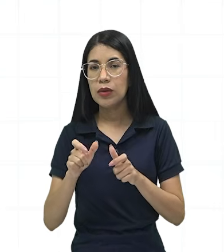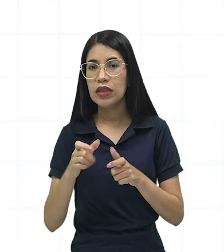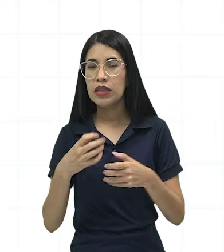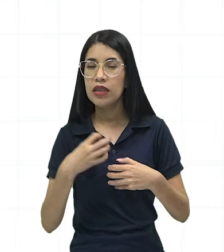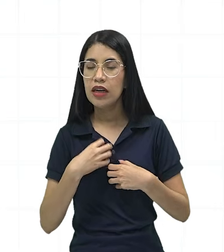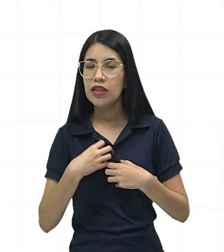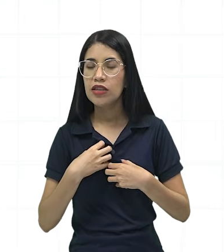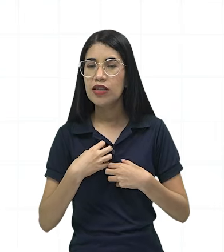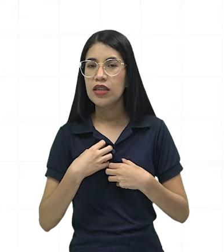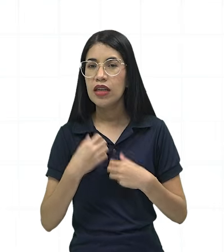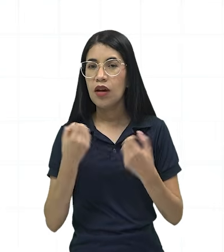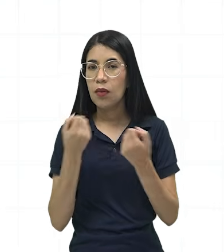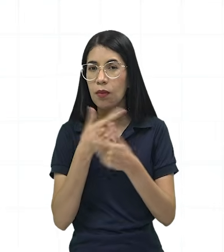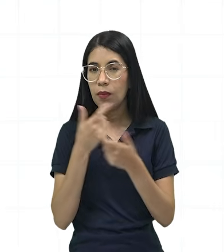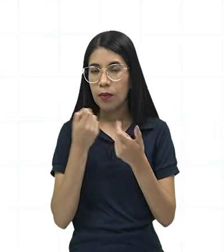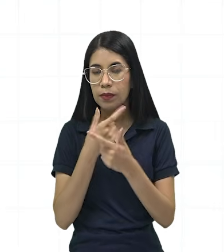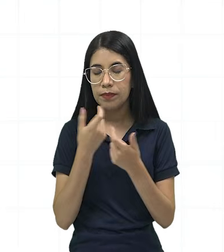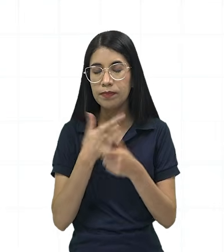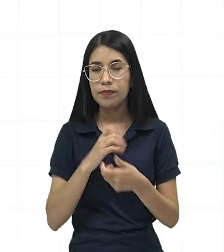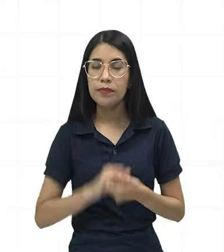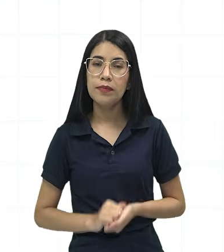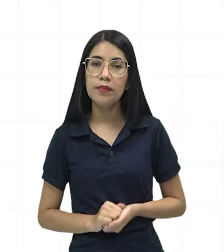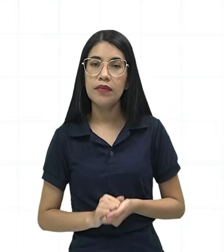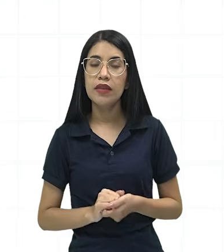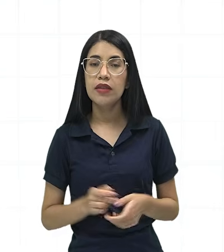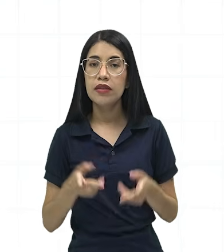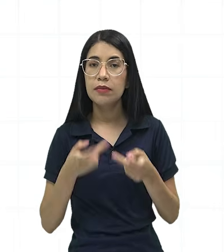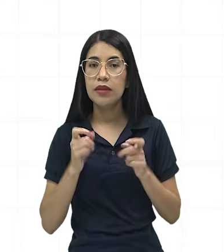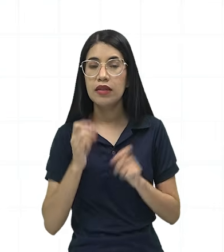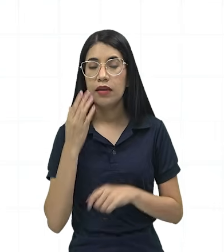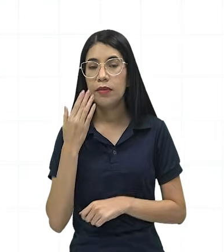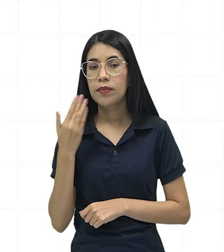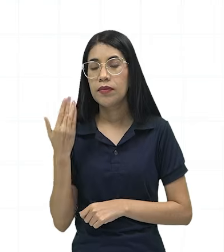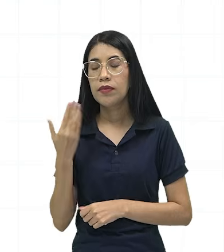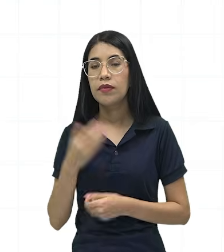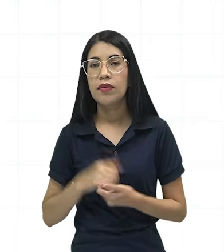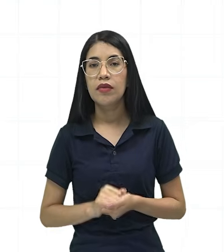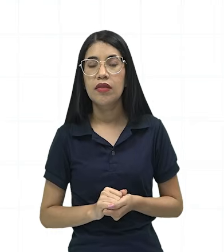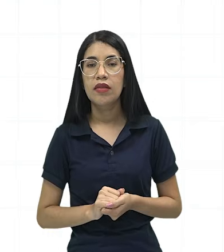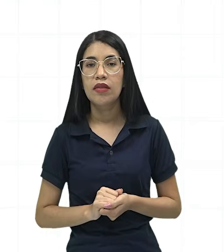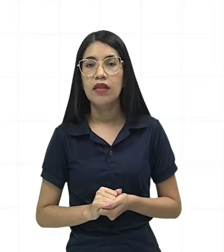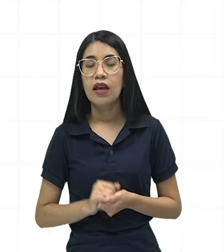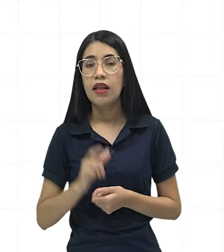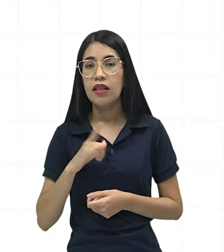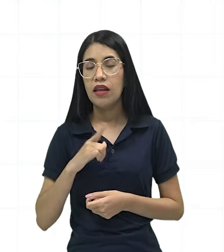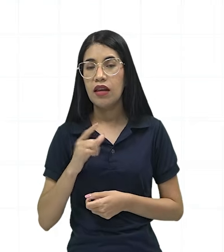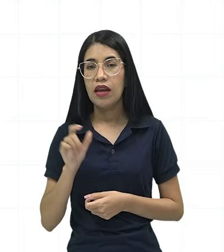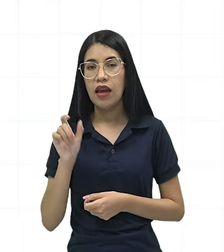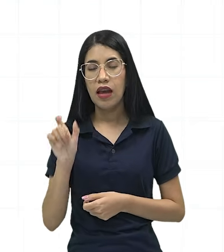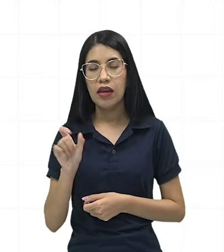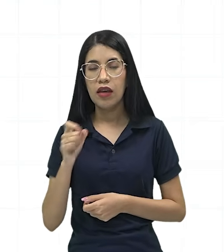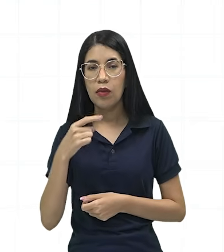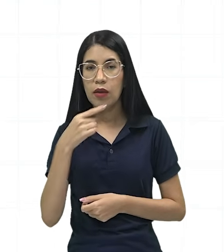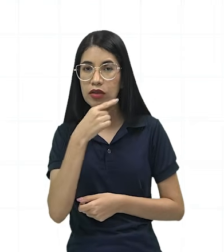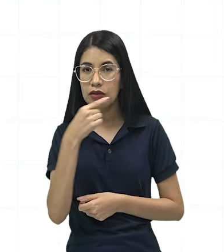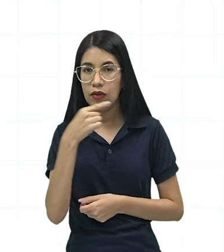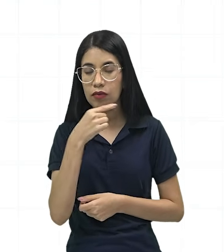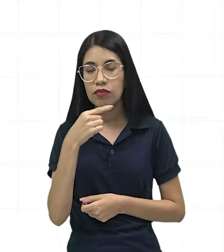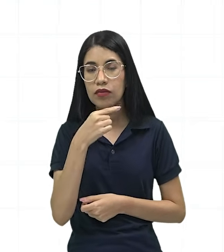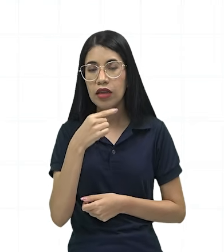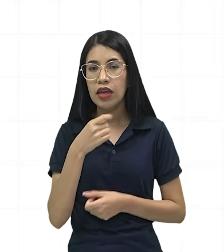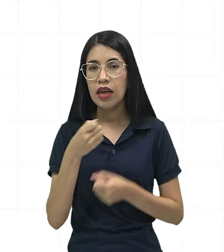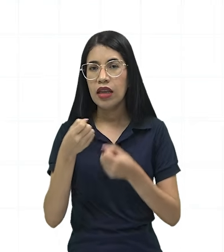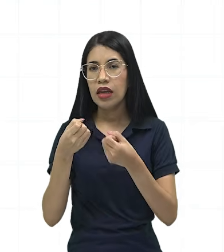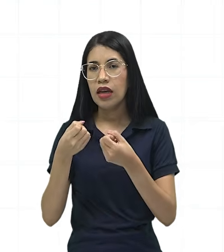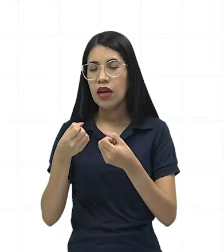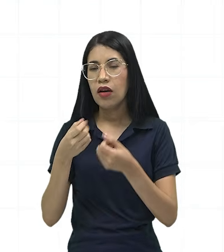né? Então, como vocês podem observar aí, nós temos uma escova dental, né? E ela começa a